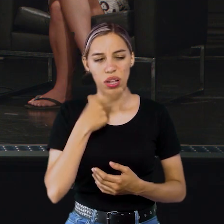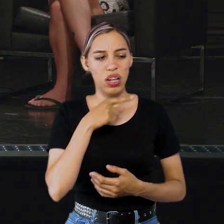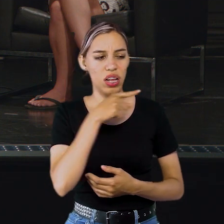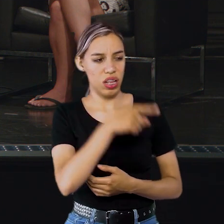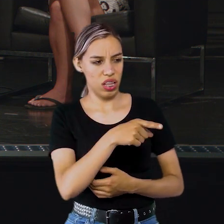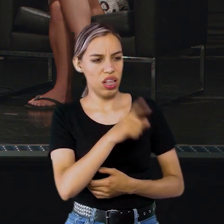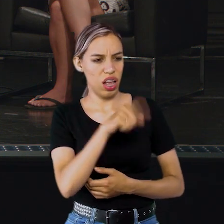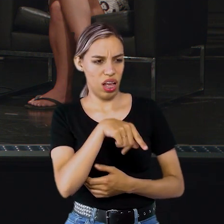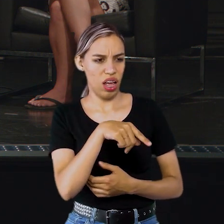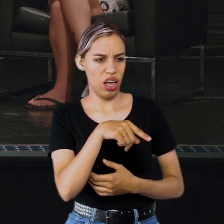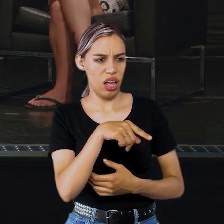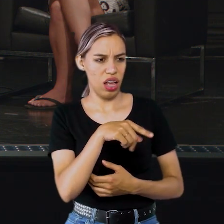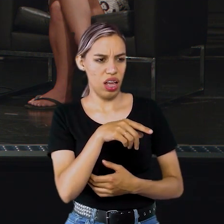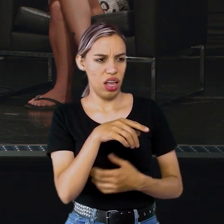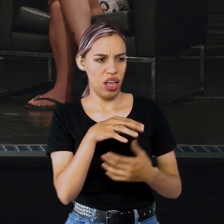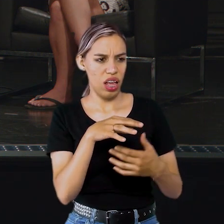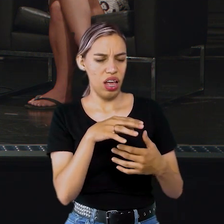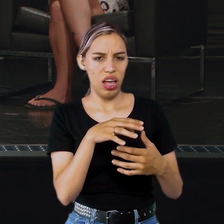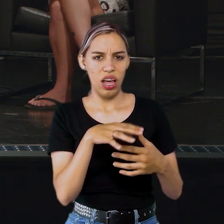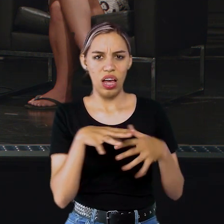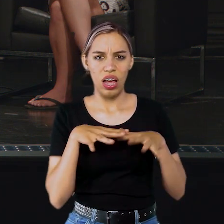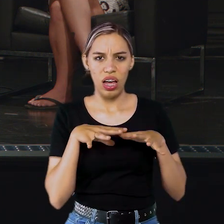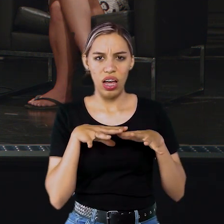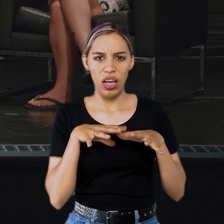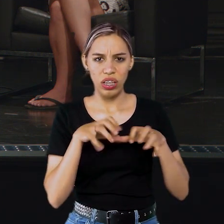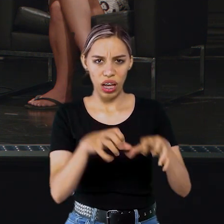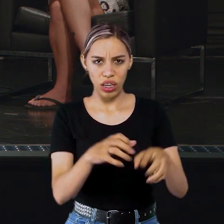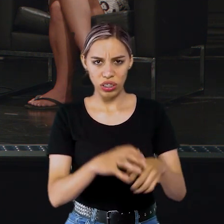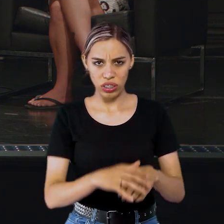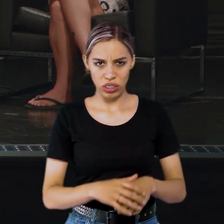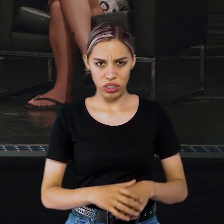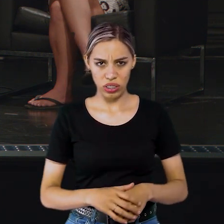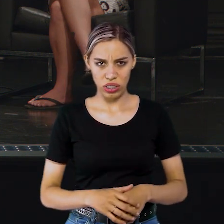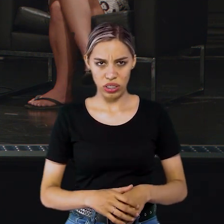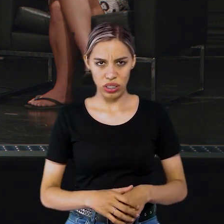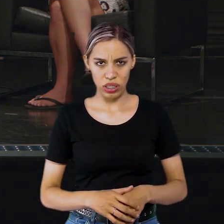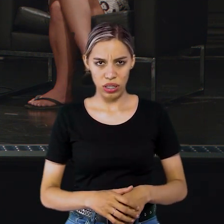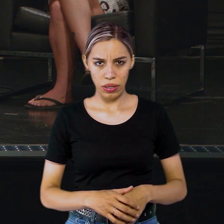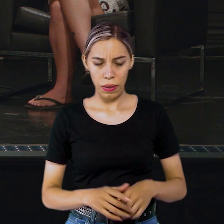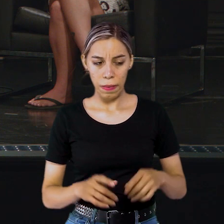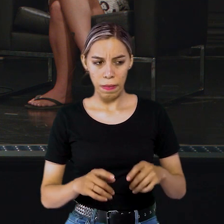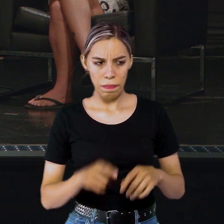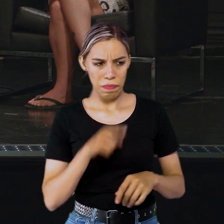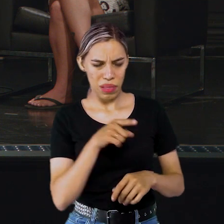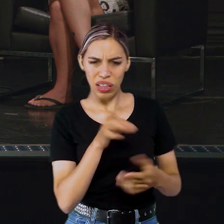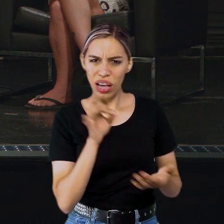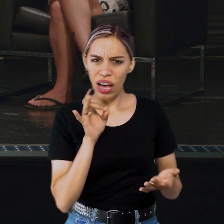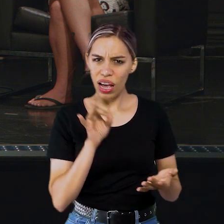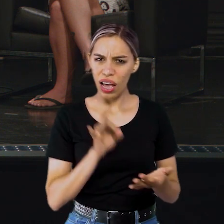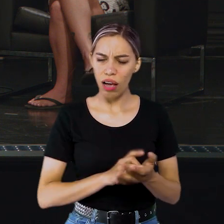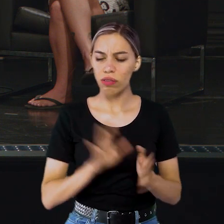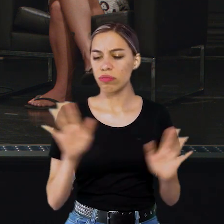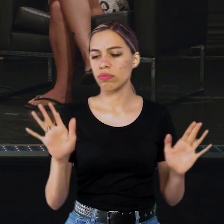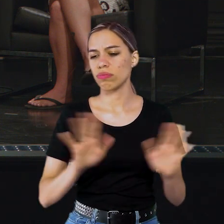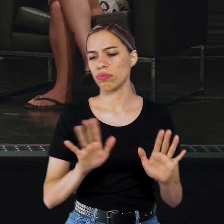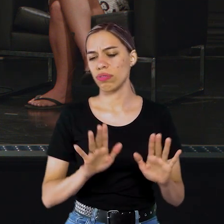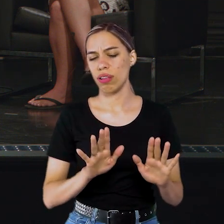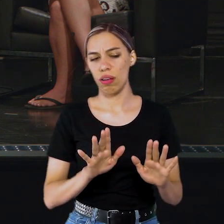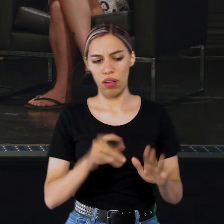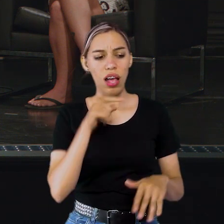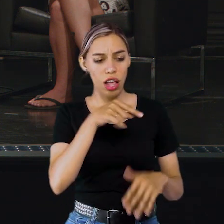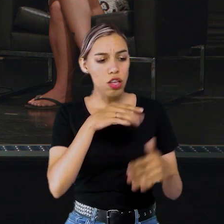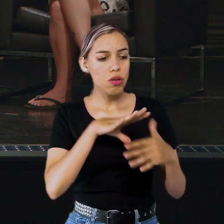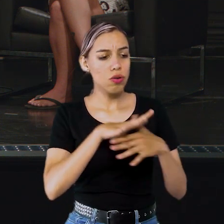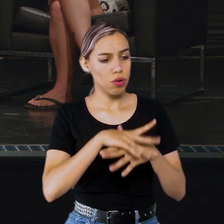câncer. Mentira, o tabaco cura. Para muitos povos do mundo inteiro. Você vai lá na